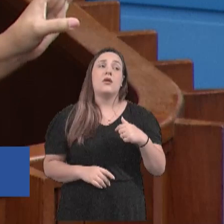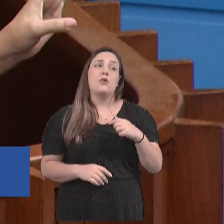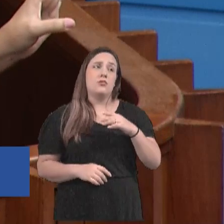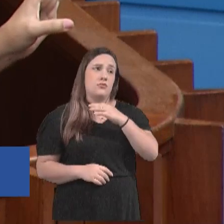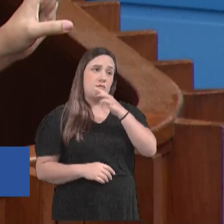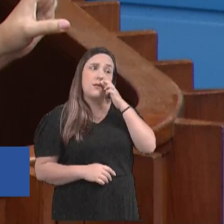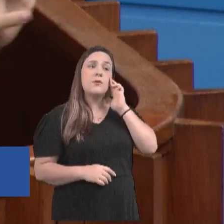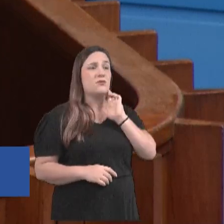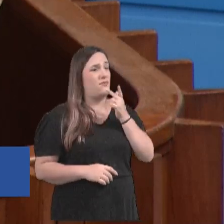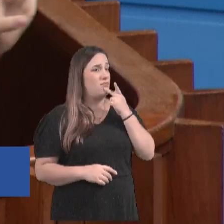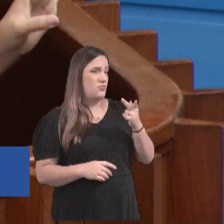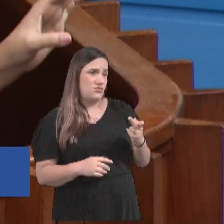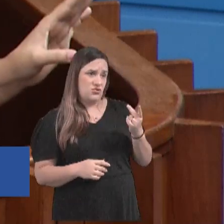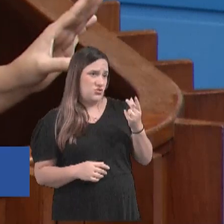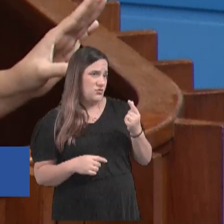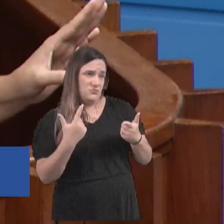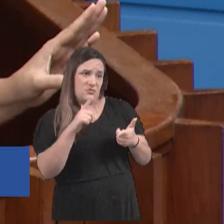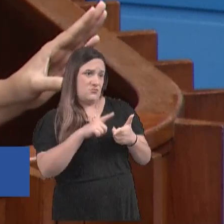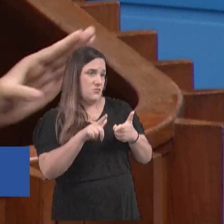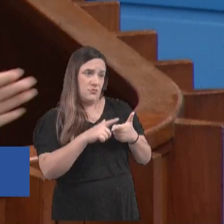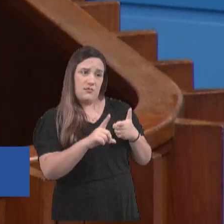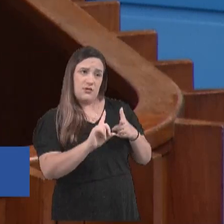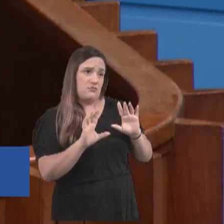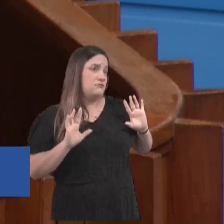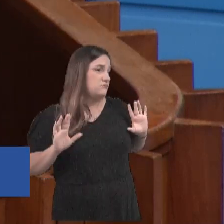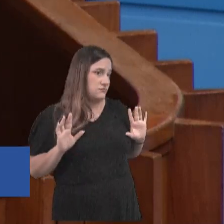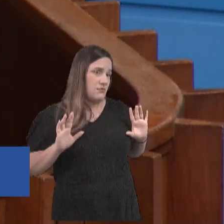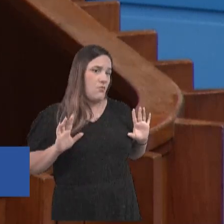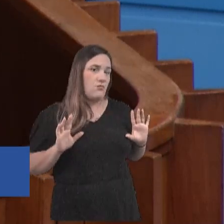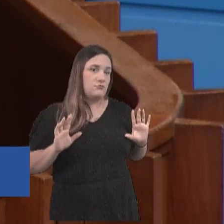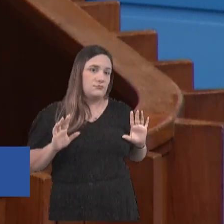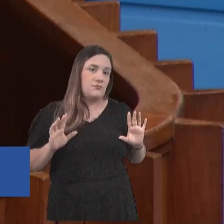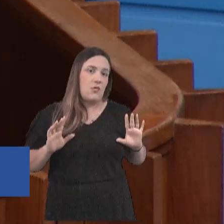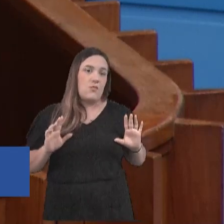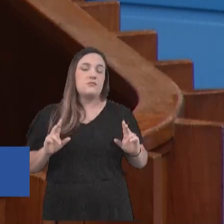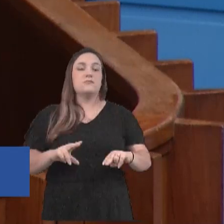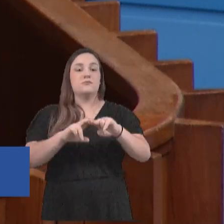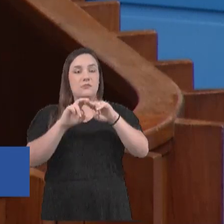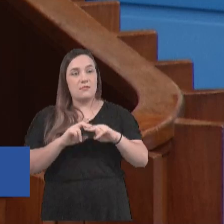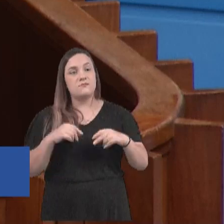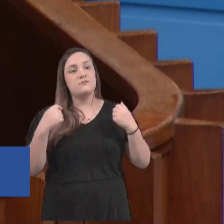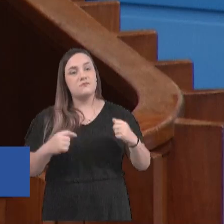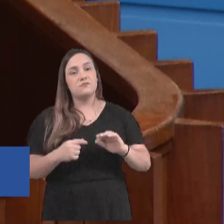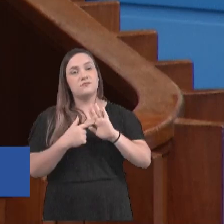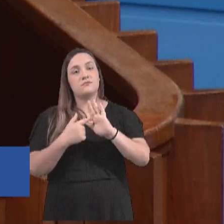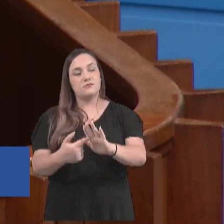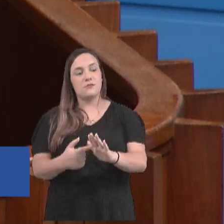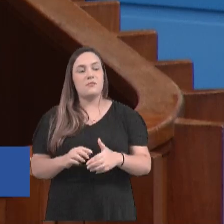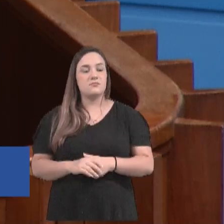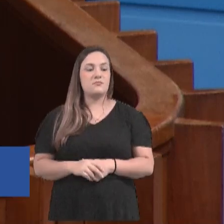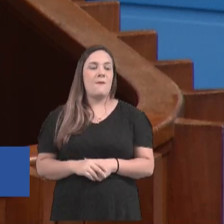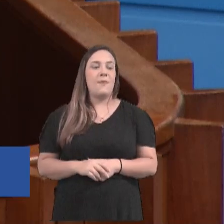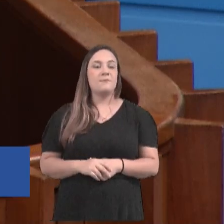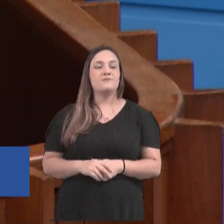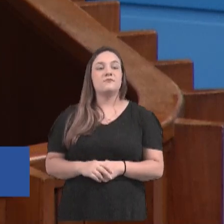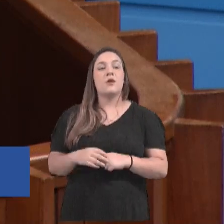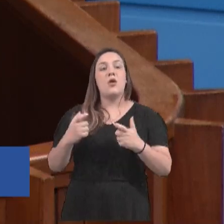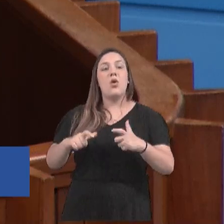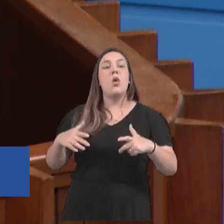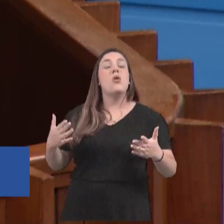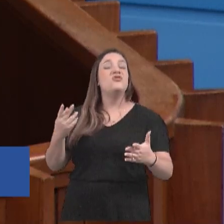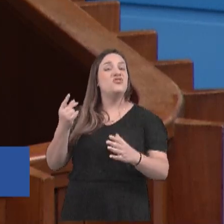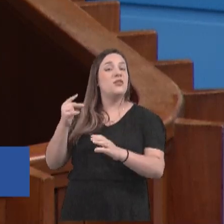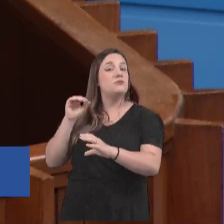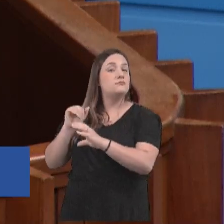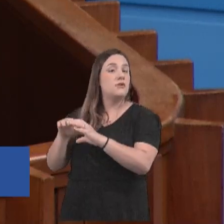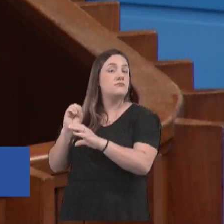não é o problema. Ele disse isso para a gente na reunião. Então, tem que mostrar para a gente onde está sendo destinado